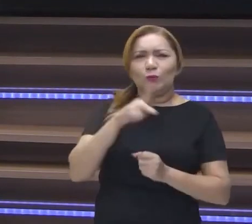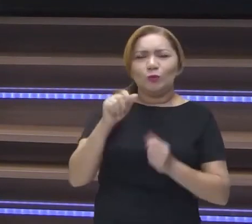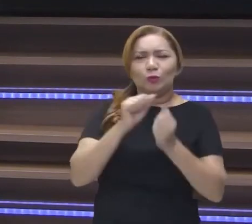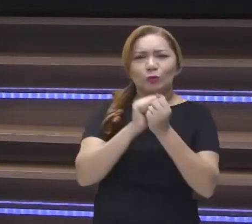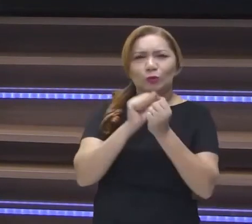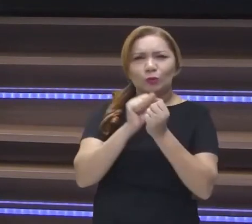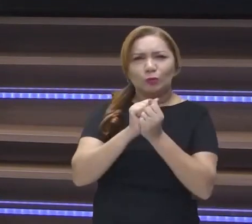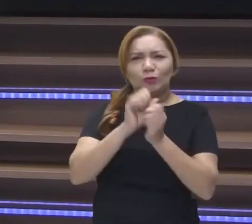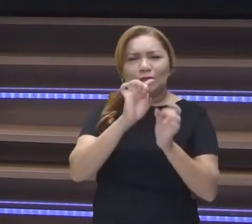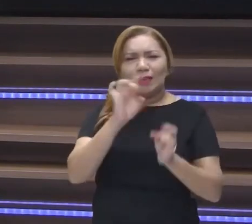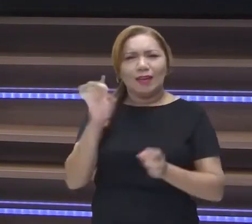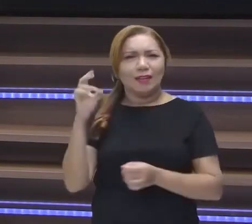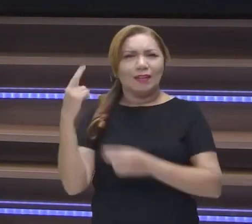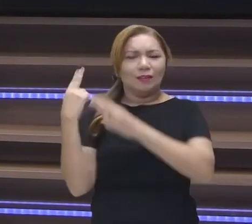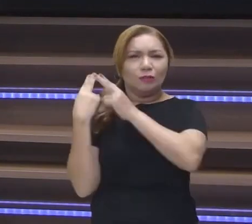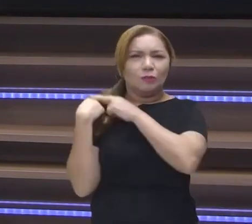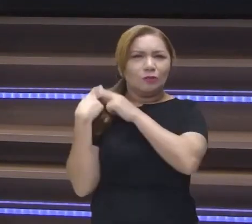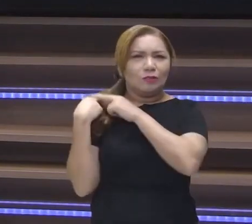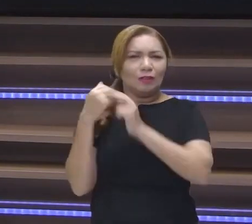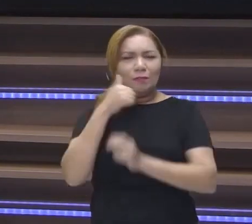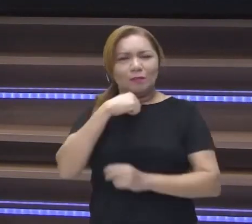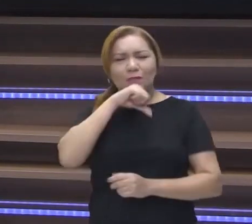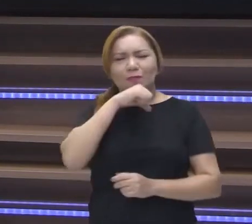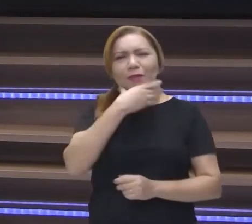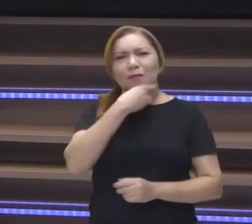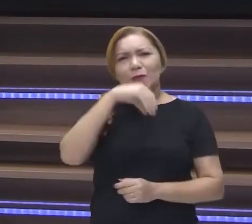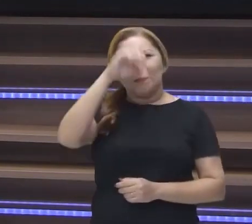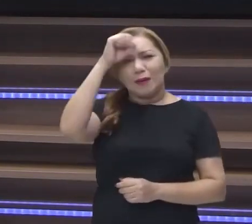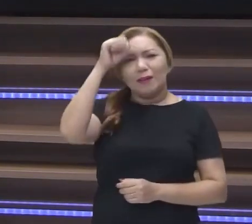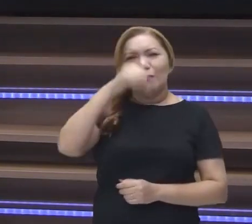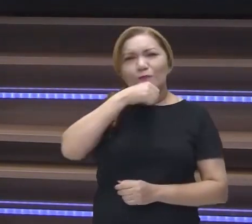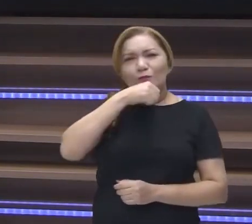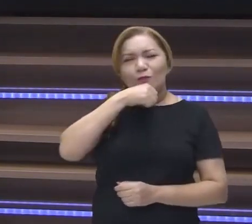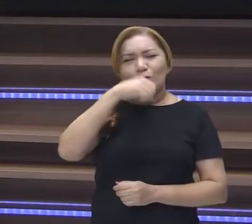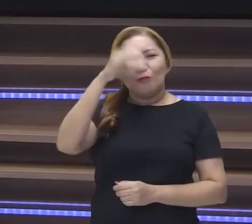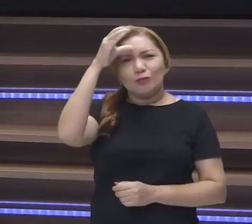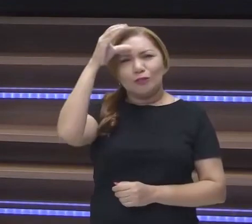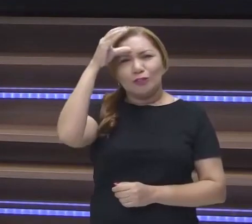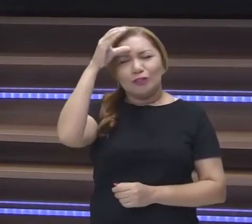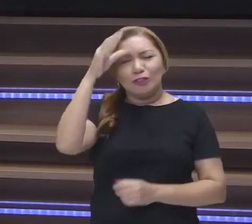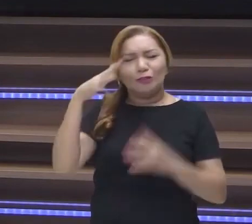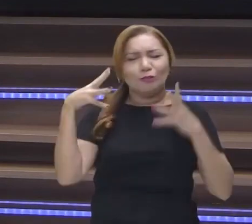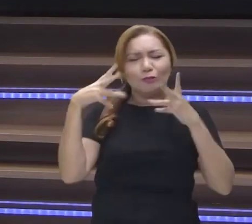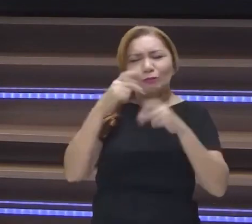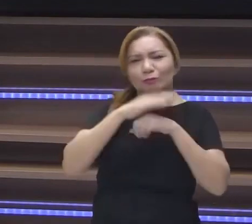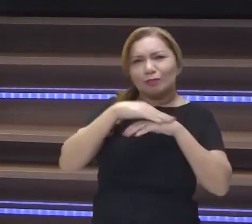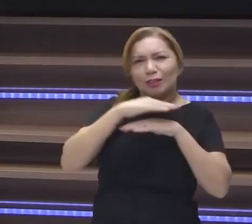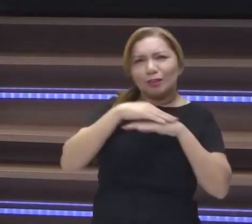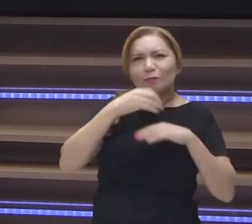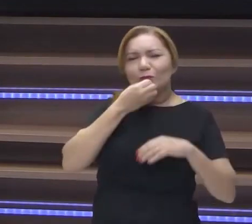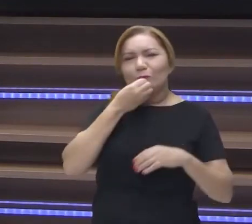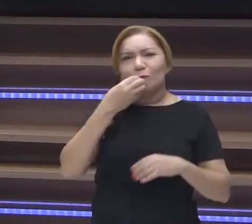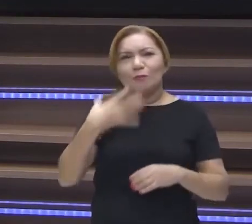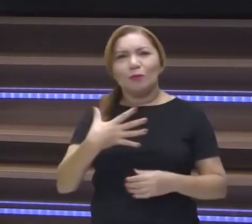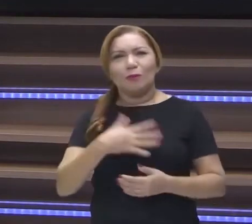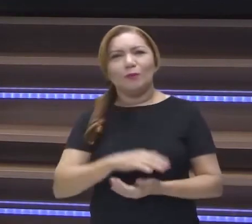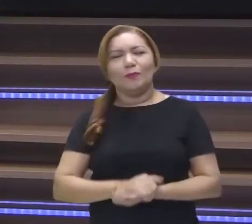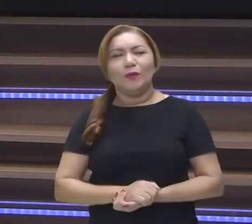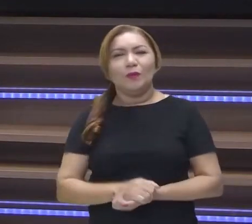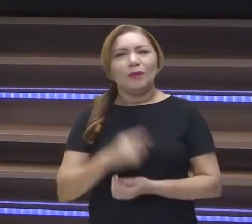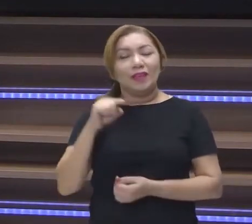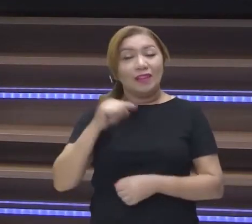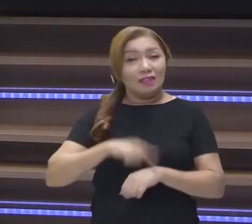cada responsável que tem acompanhado, papai, mamãe, vovô, vovó, titia, o carinho de todos, né? Muito obrigado, porque nesse momento é